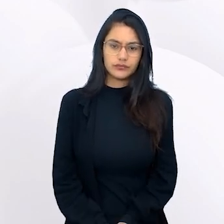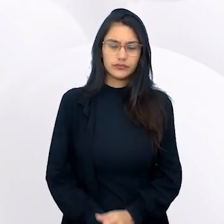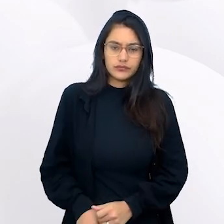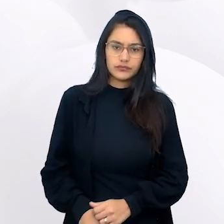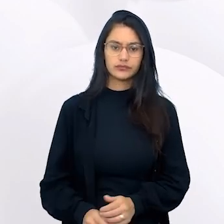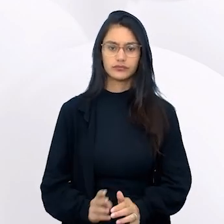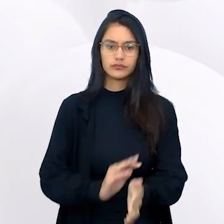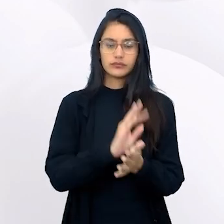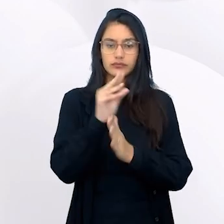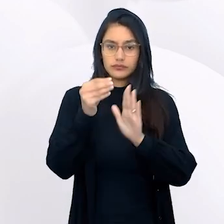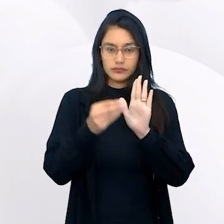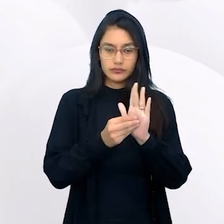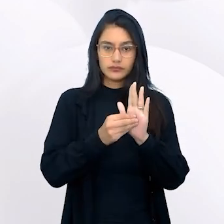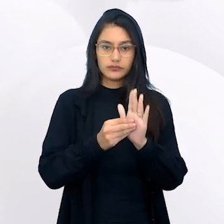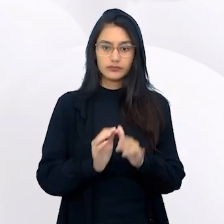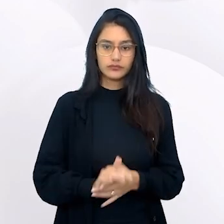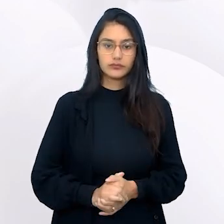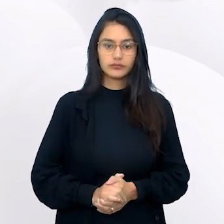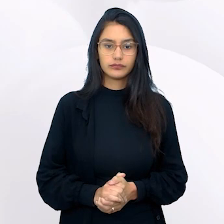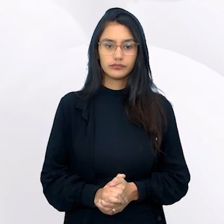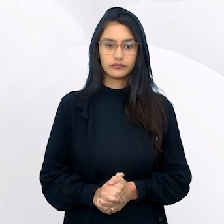Então...